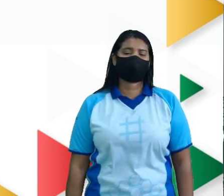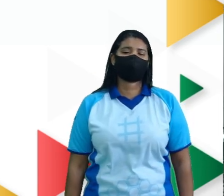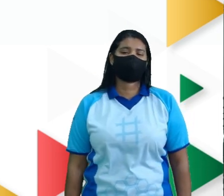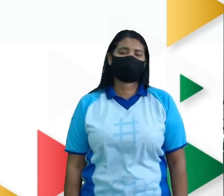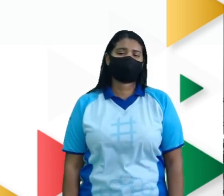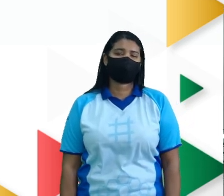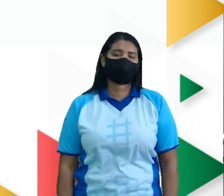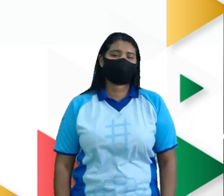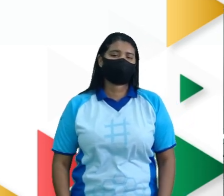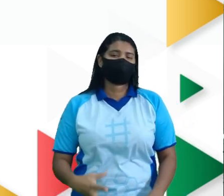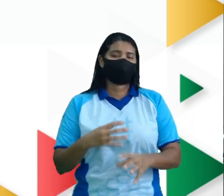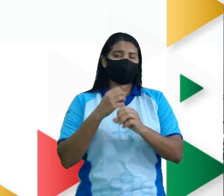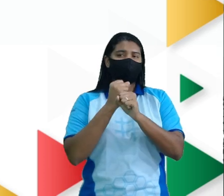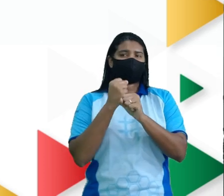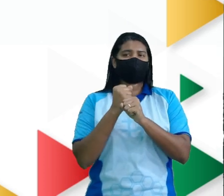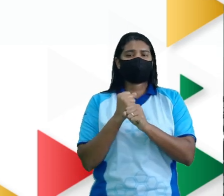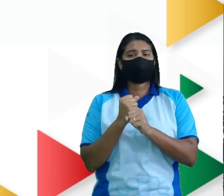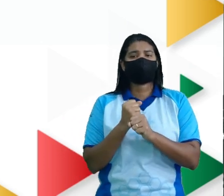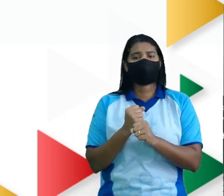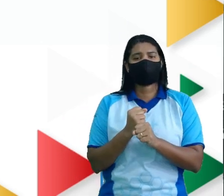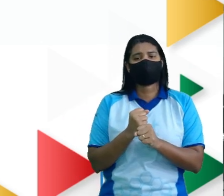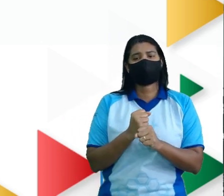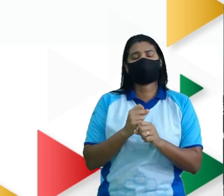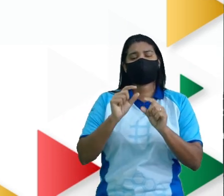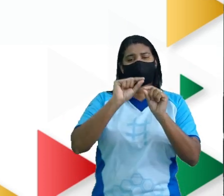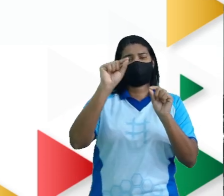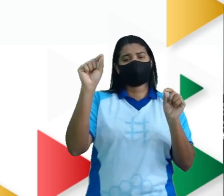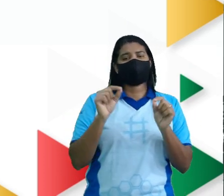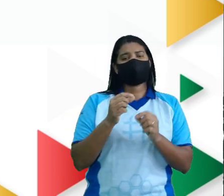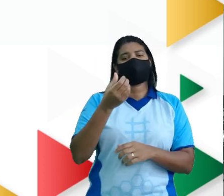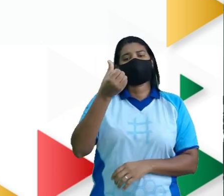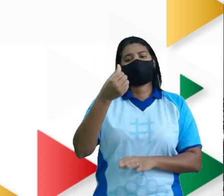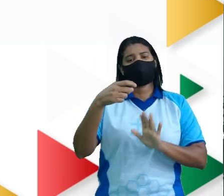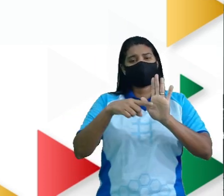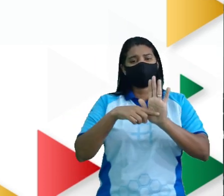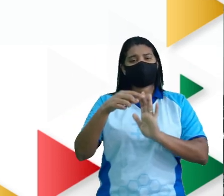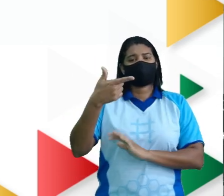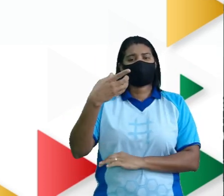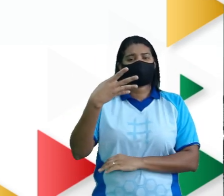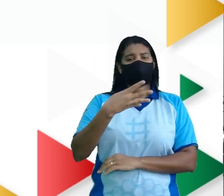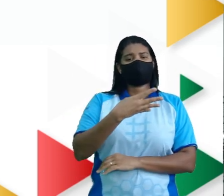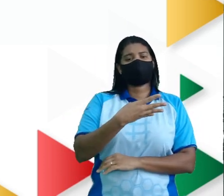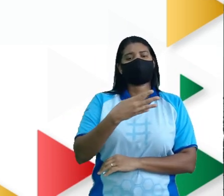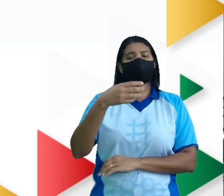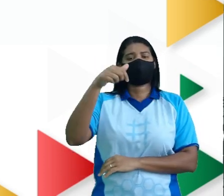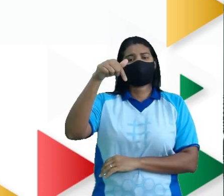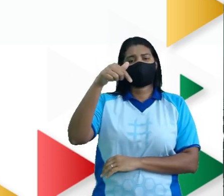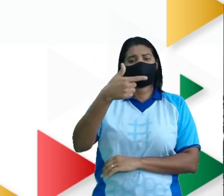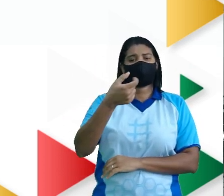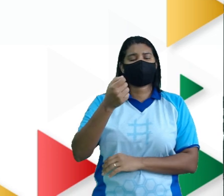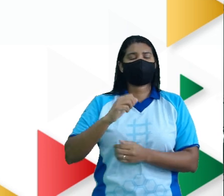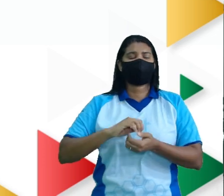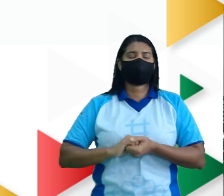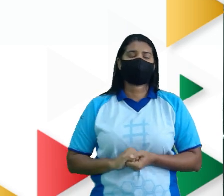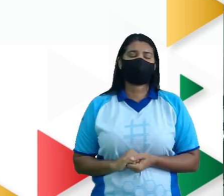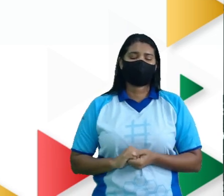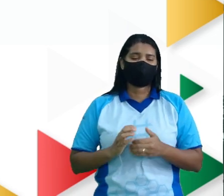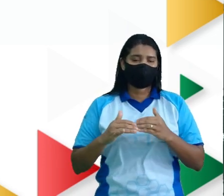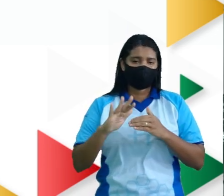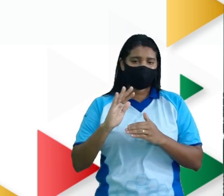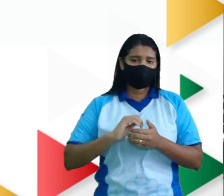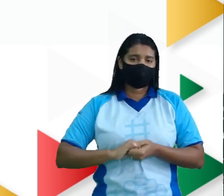Tranquilo? A soma dos ângulos internos vai 6 menos 2 dá 4. 4 vezes 180, 720. Tranquilo até